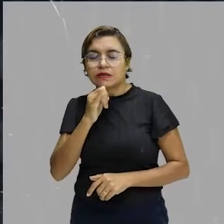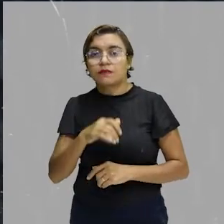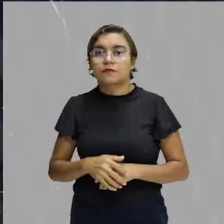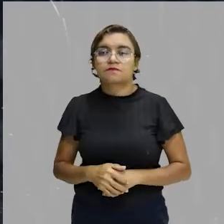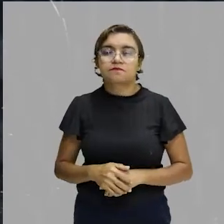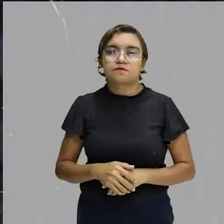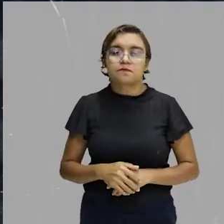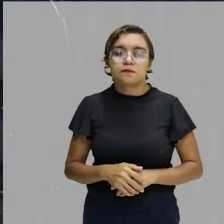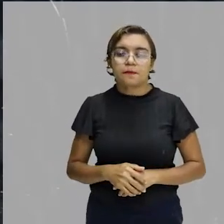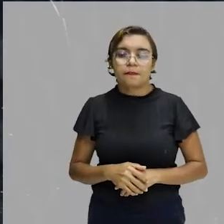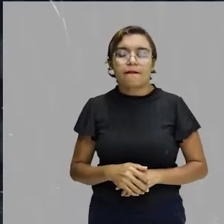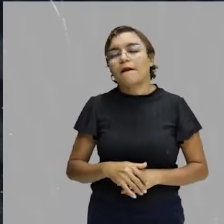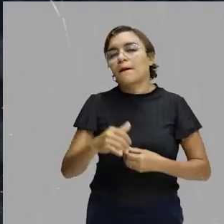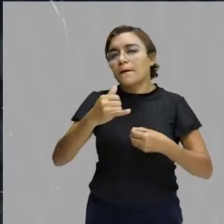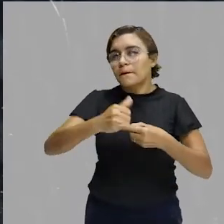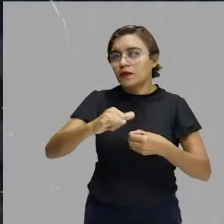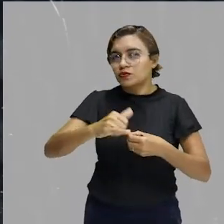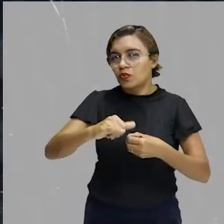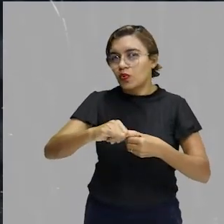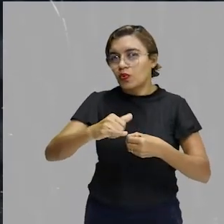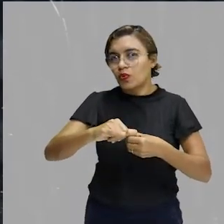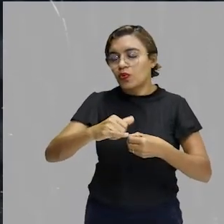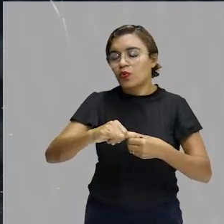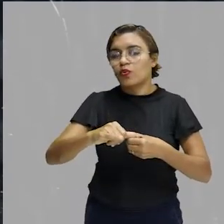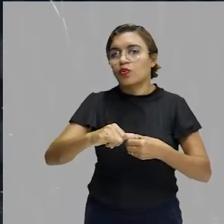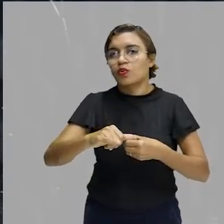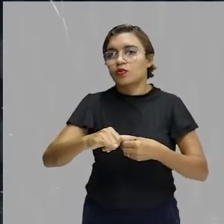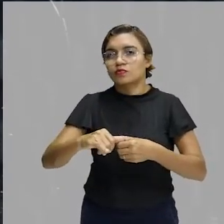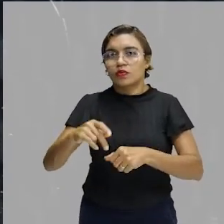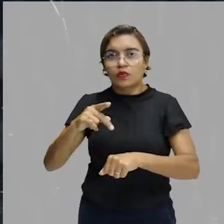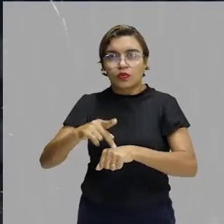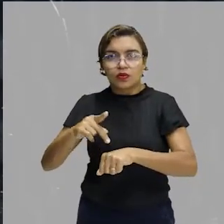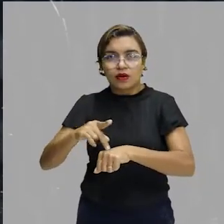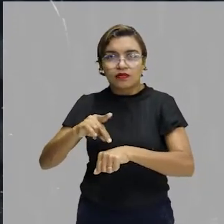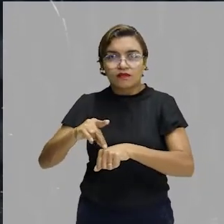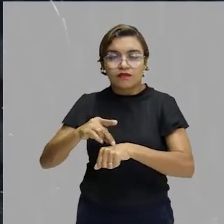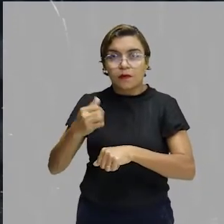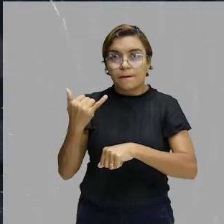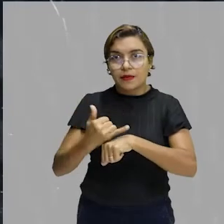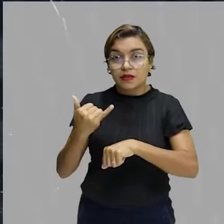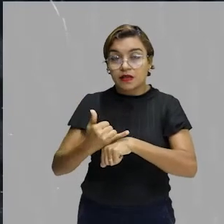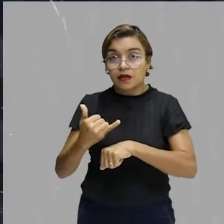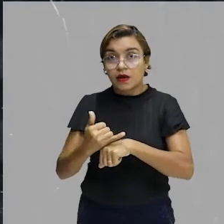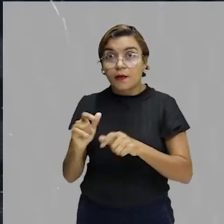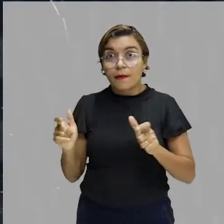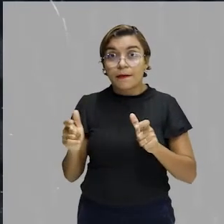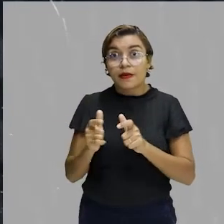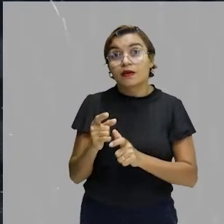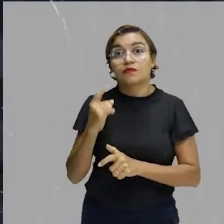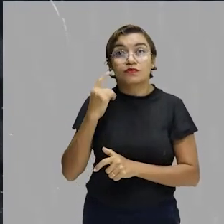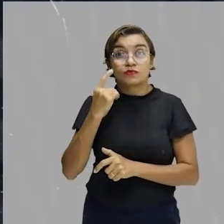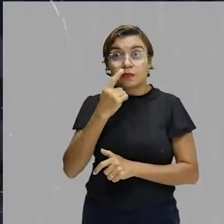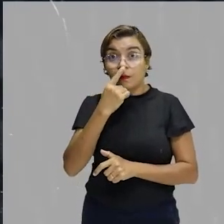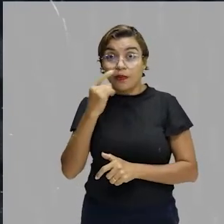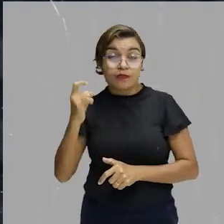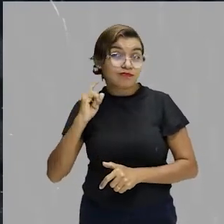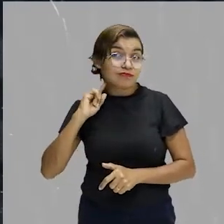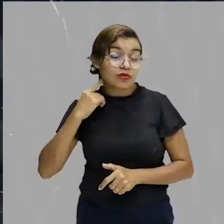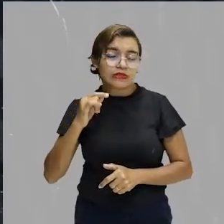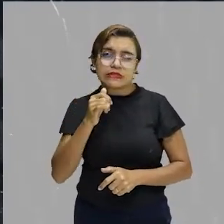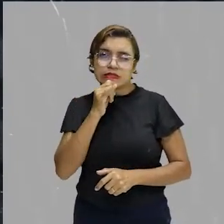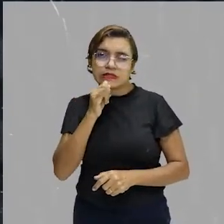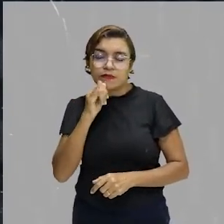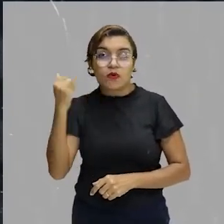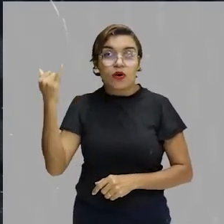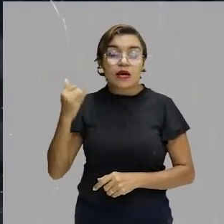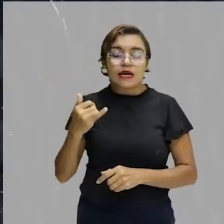tradicionais, como, por exemplo, o petróleo, o próprio carvão mineral, ela é muito menos poluente, tá? A energia nuclear, aquela